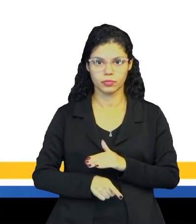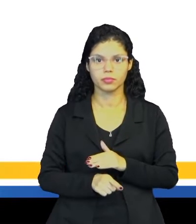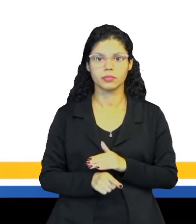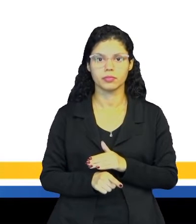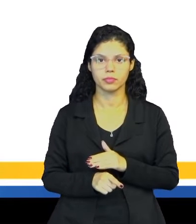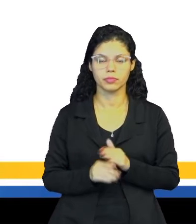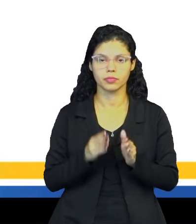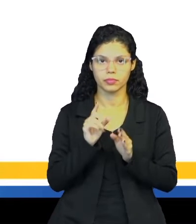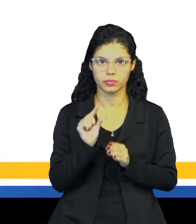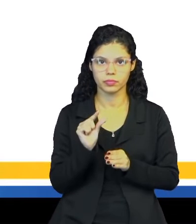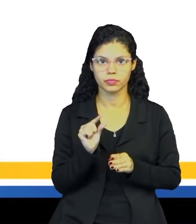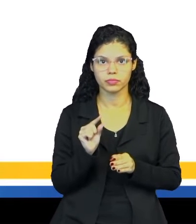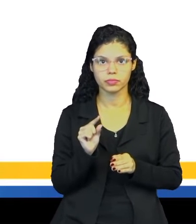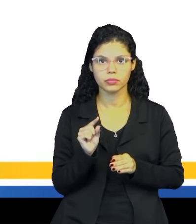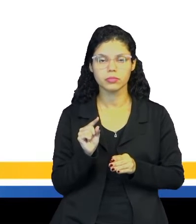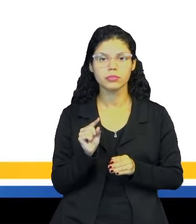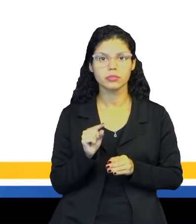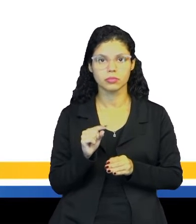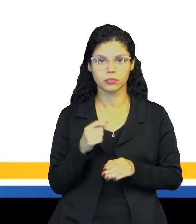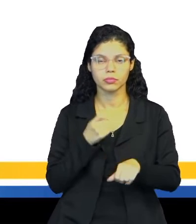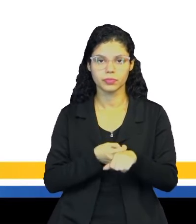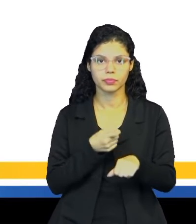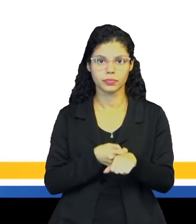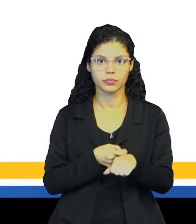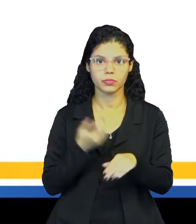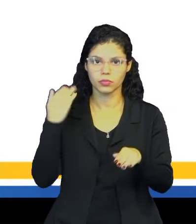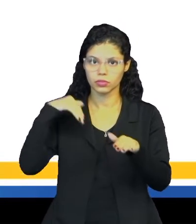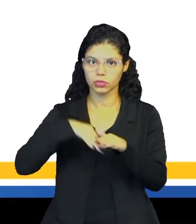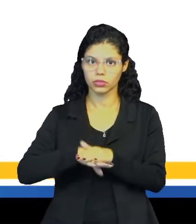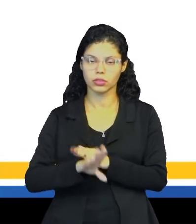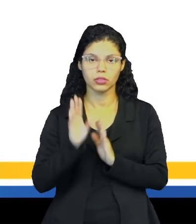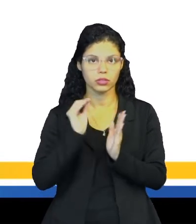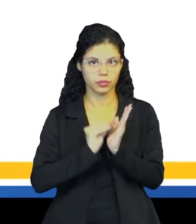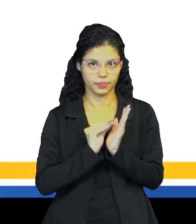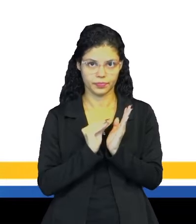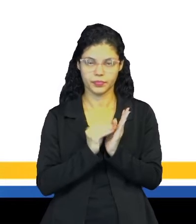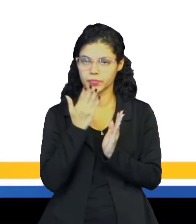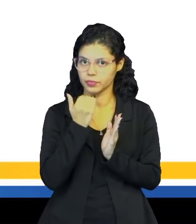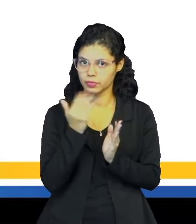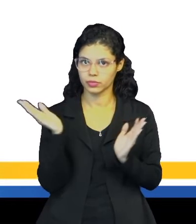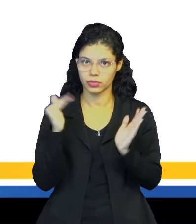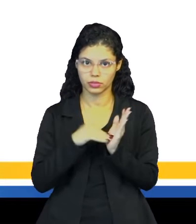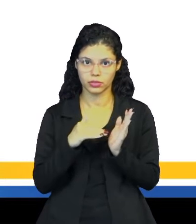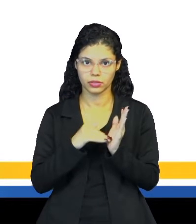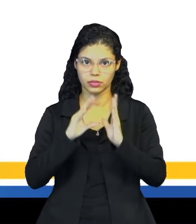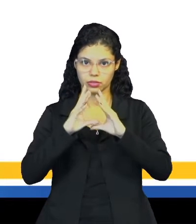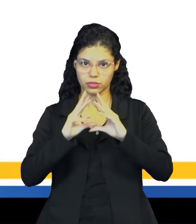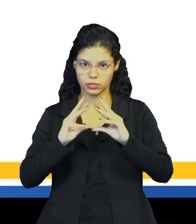essa partícula sólida. Esse vacúolo residual, ele guarda o resto de alimento até fazer a